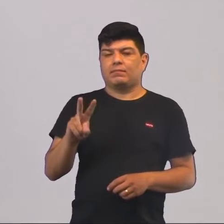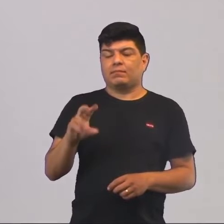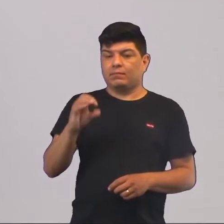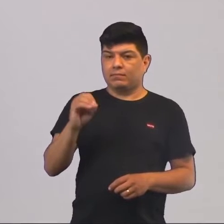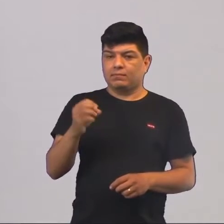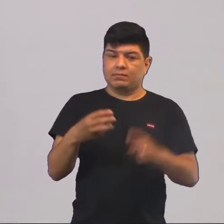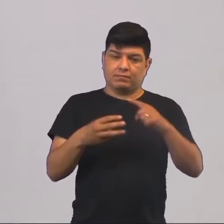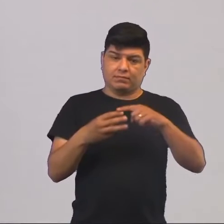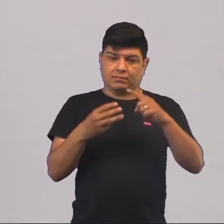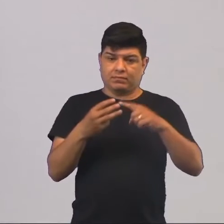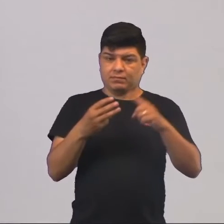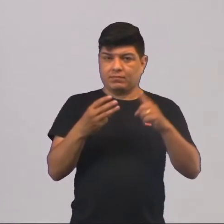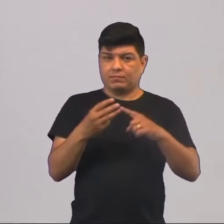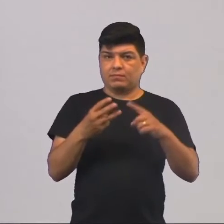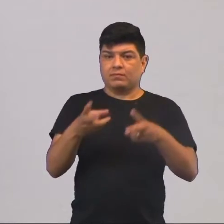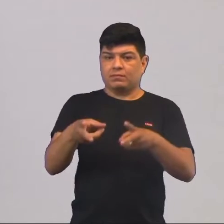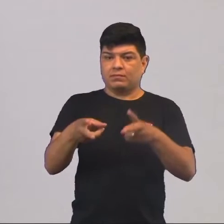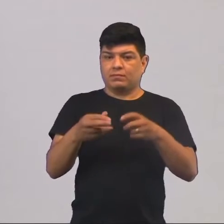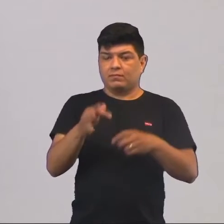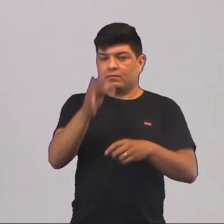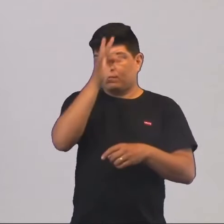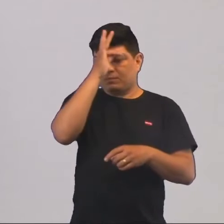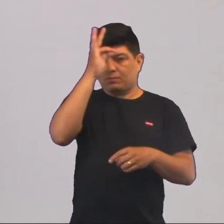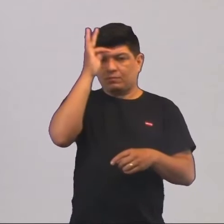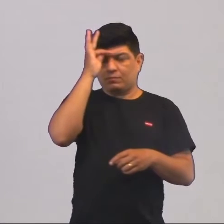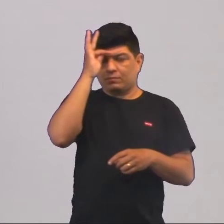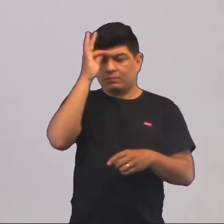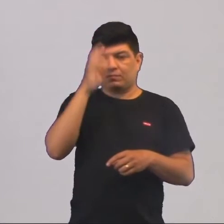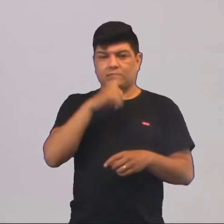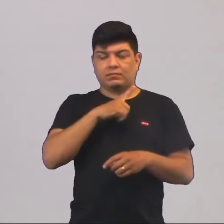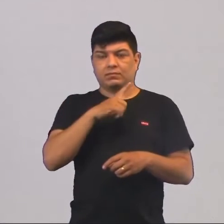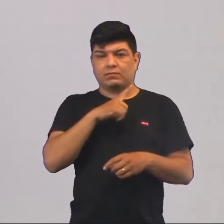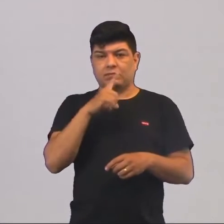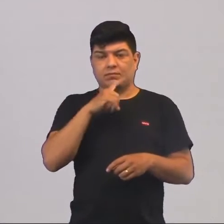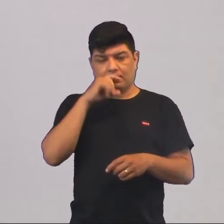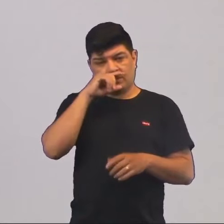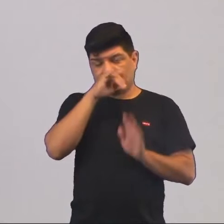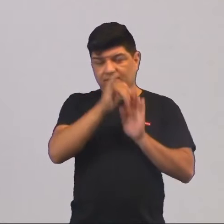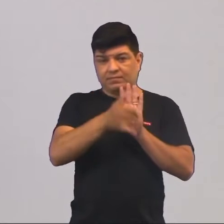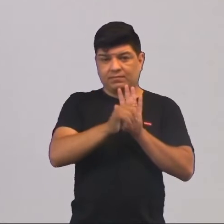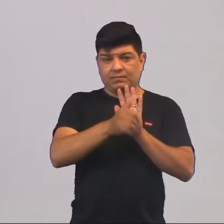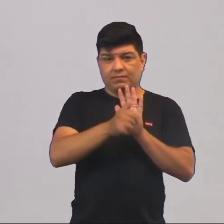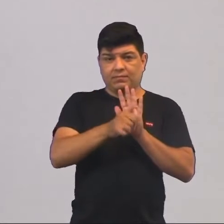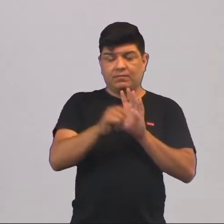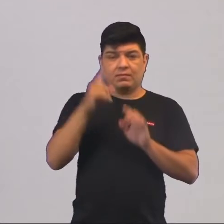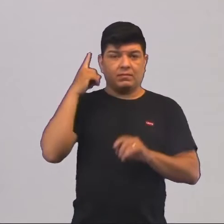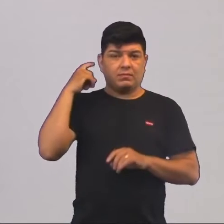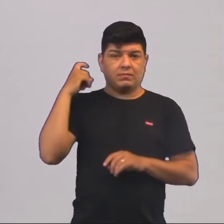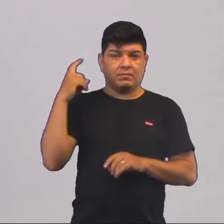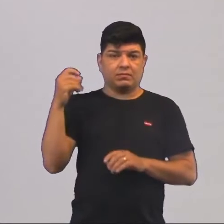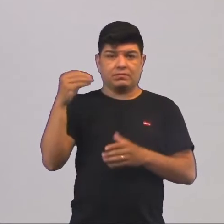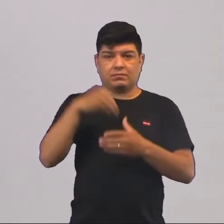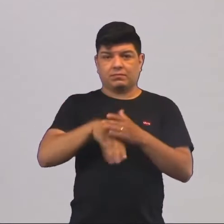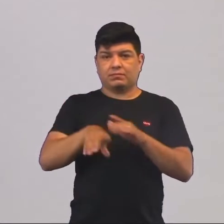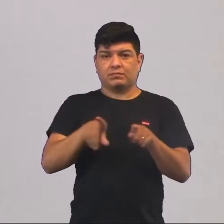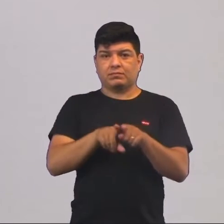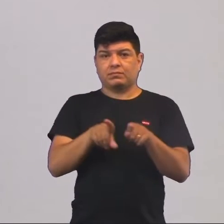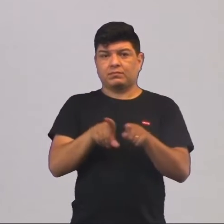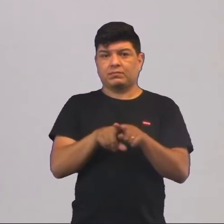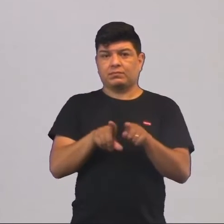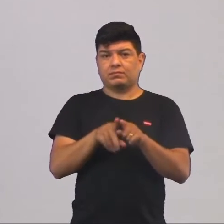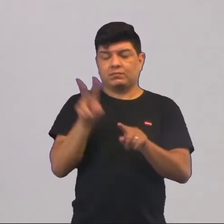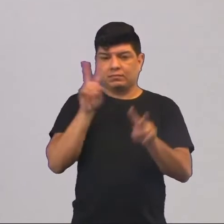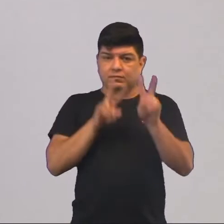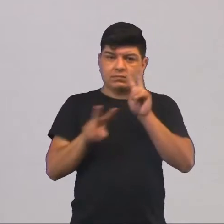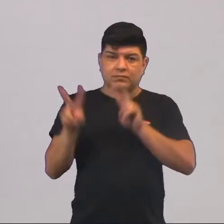3 concepções, né? 3 linhas filosóficas da narrativa do som dentro, né,